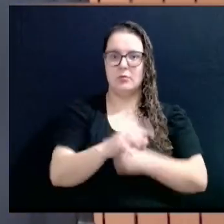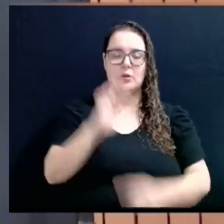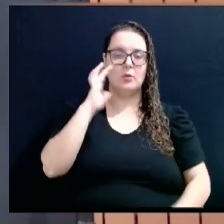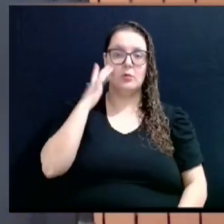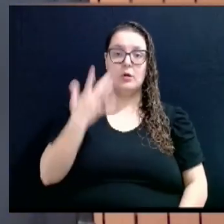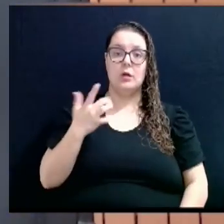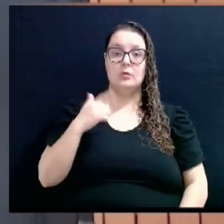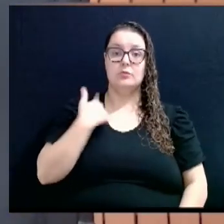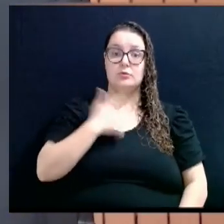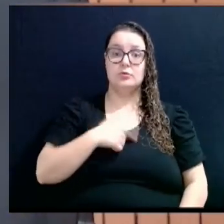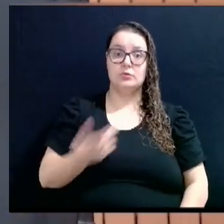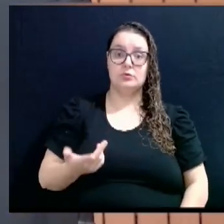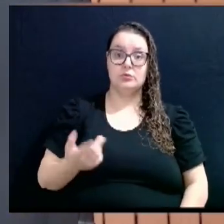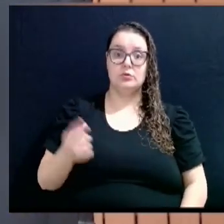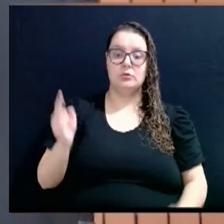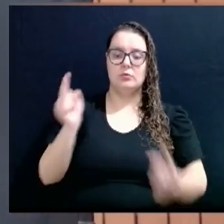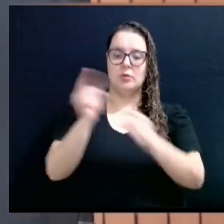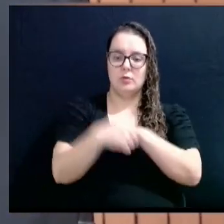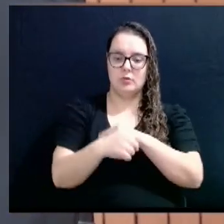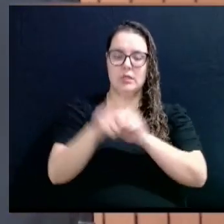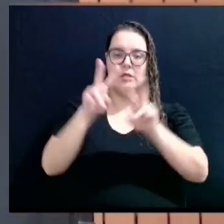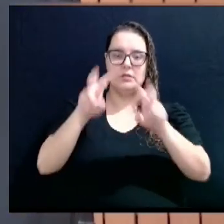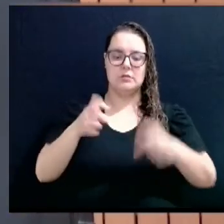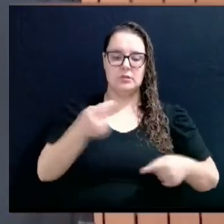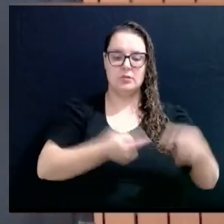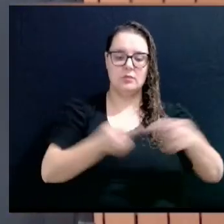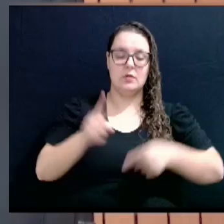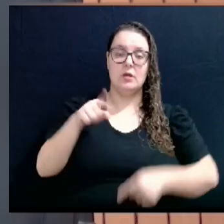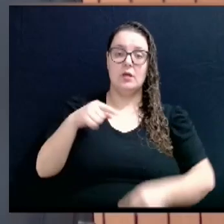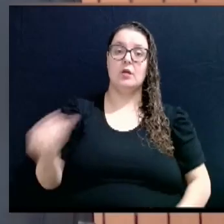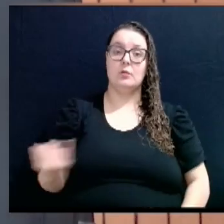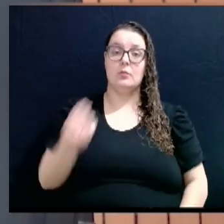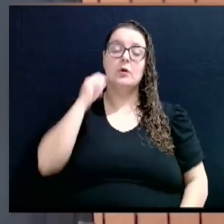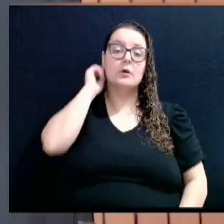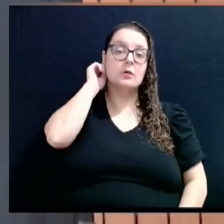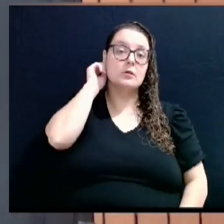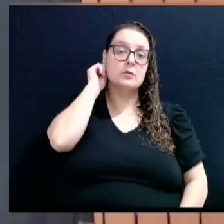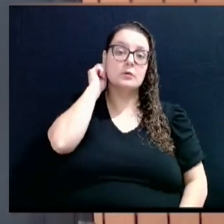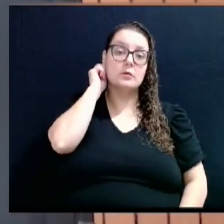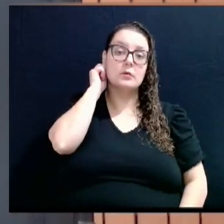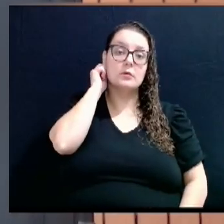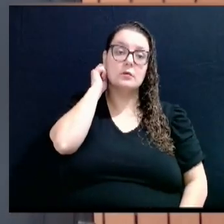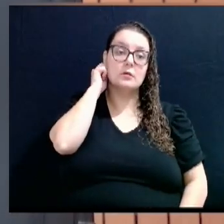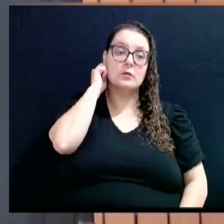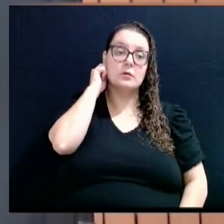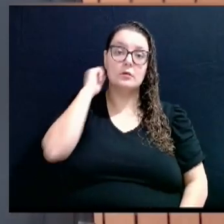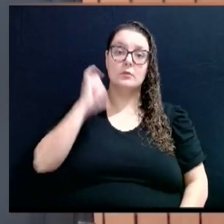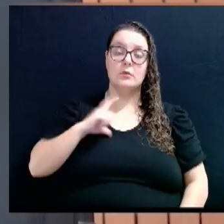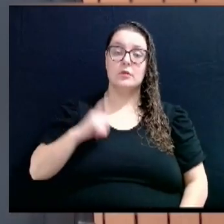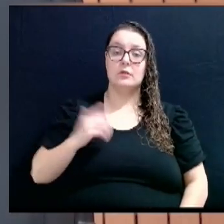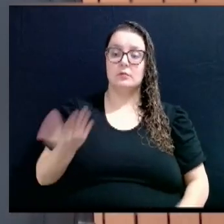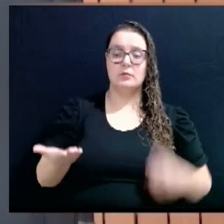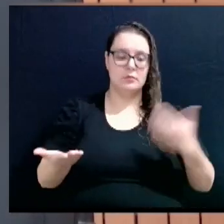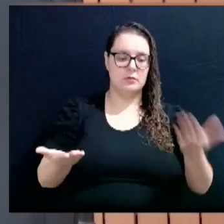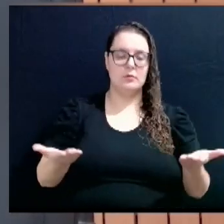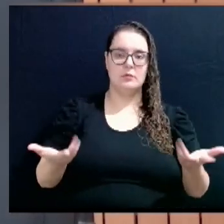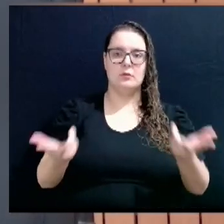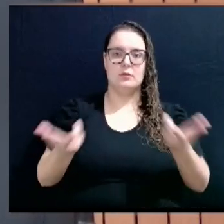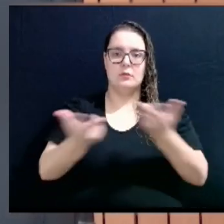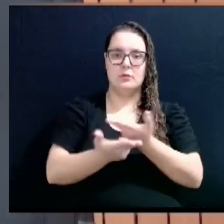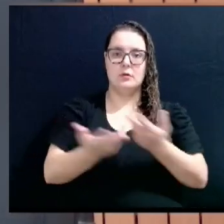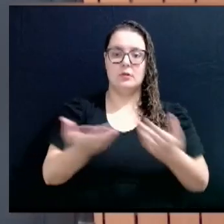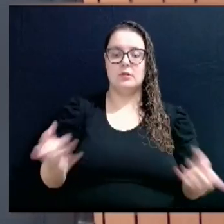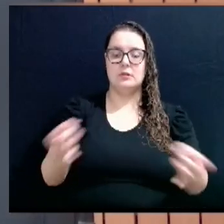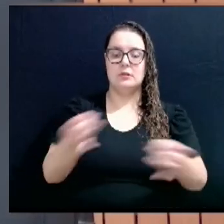converge aqui, esse debate é extremamente importante, porque nós temos um ponto em comum. Estão sendo extintos, não